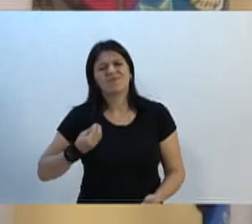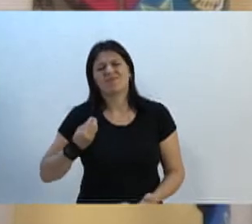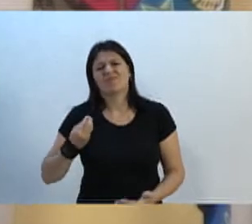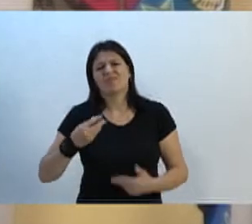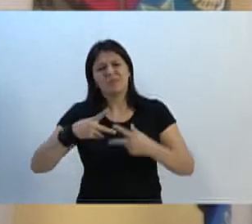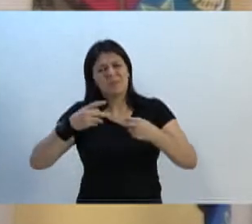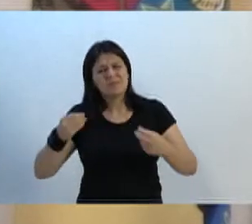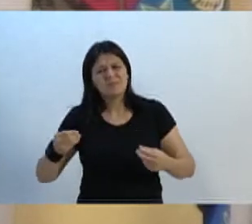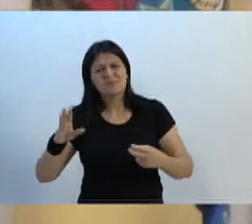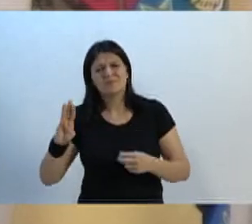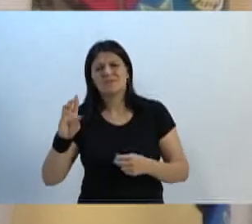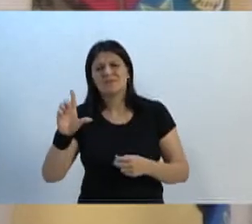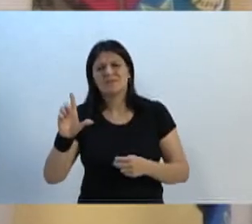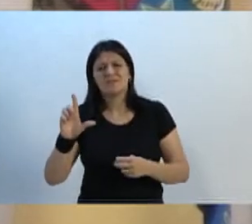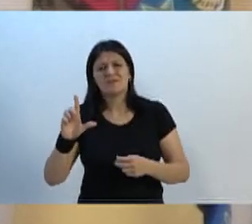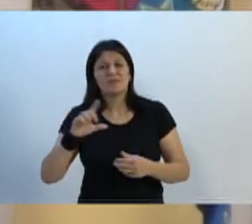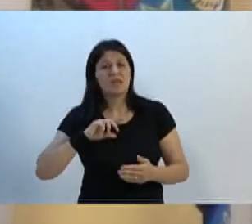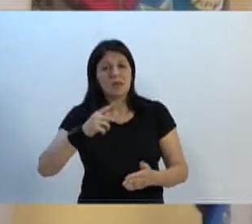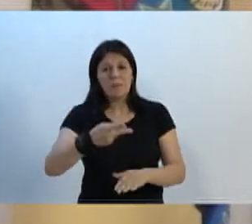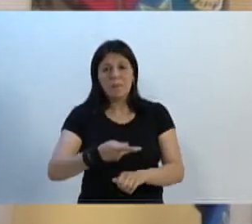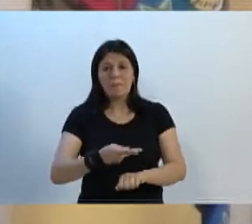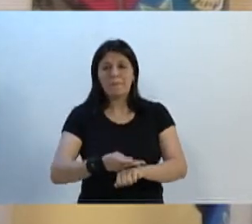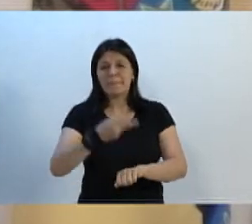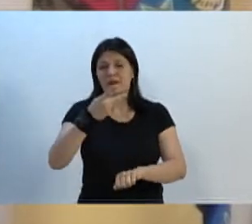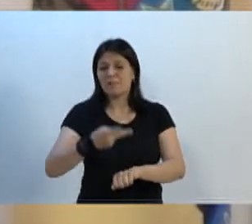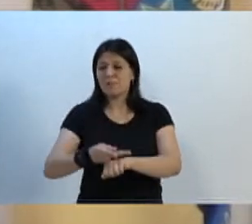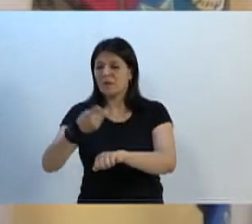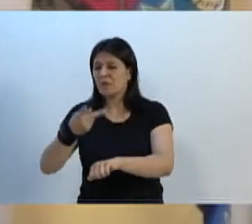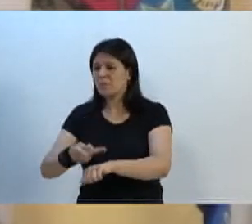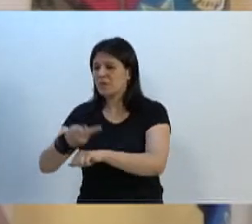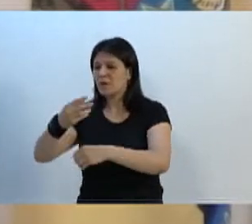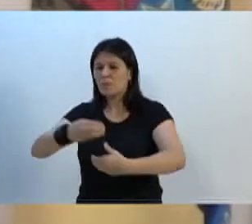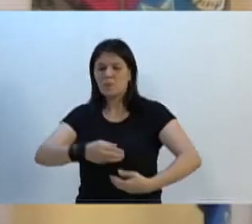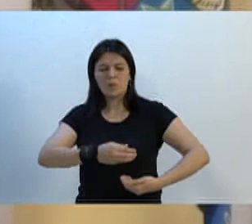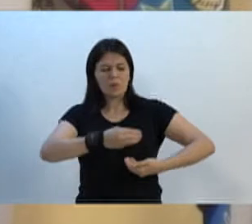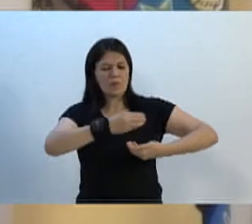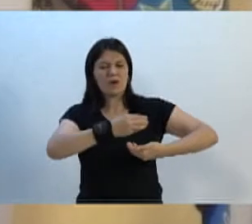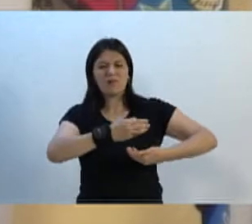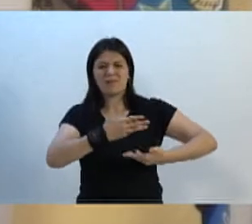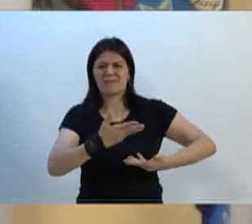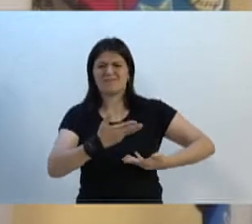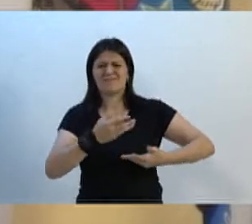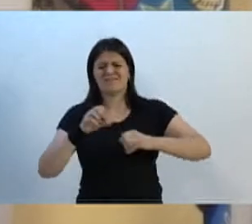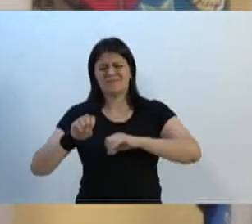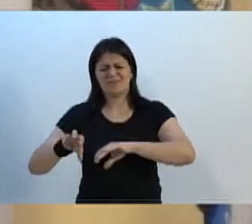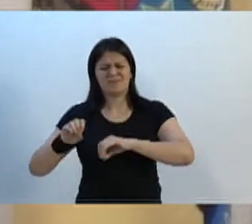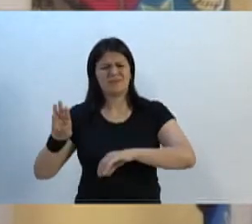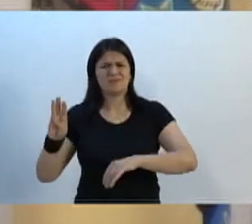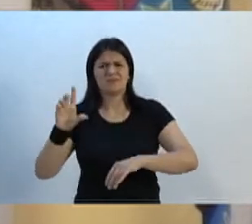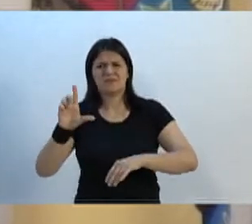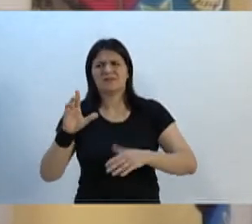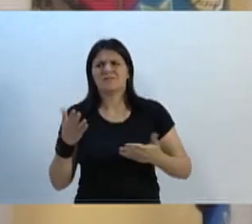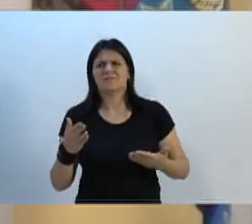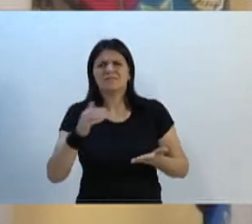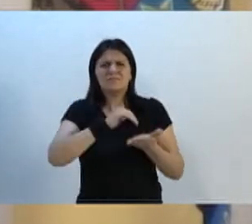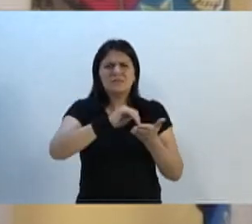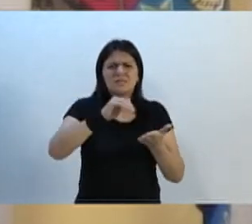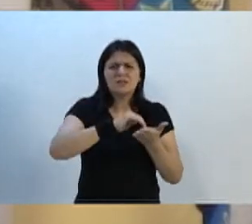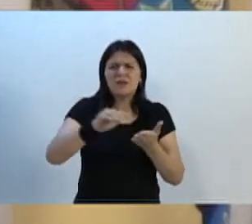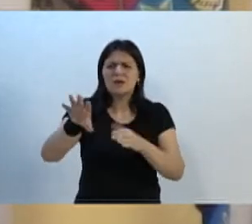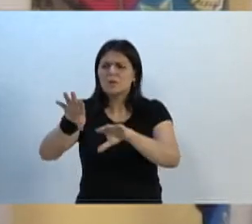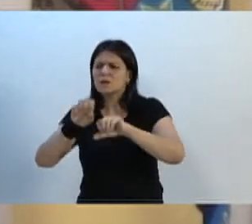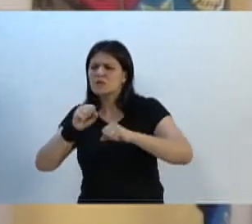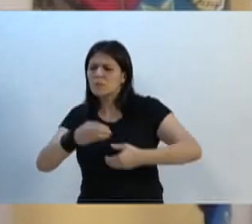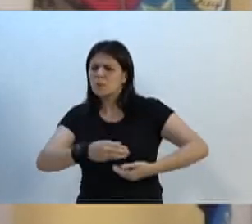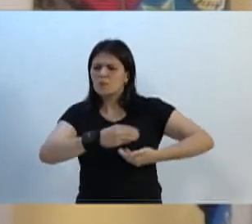que ganha tanto prêmio na educação não sei que tanto troféu se ganha na educação de Blumenau secretária recebe troféus e troféus